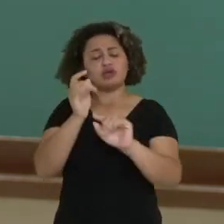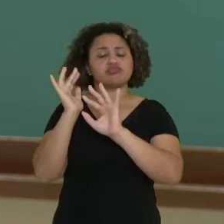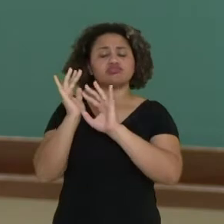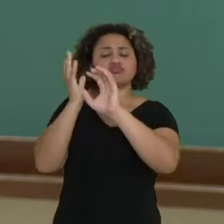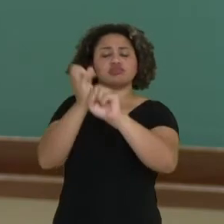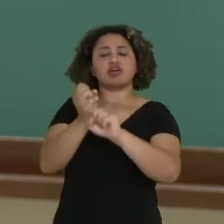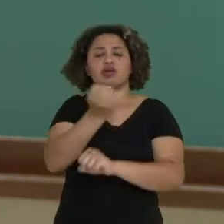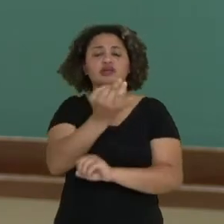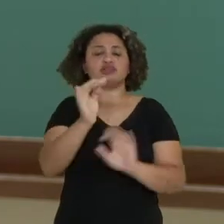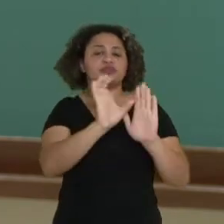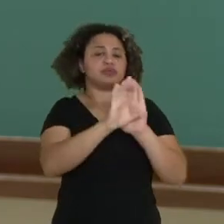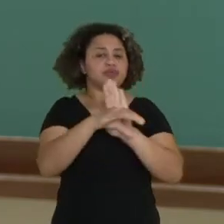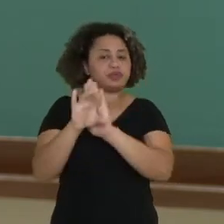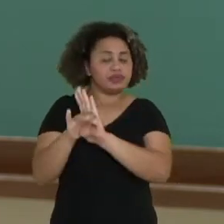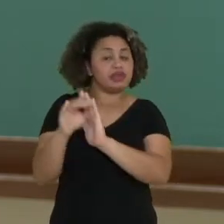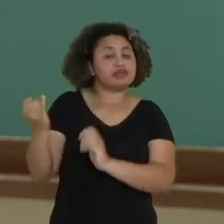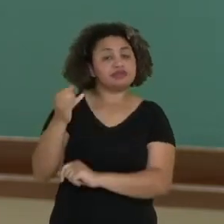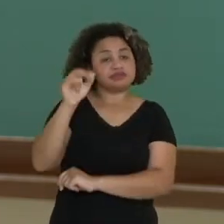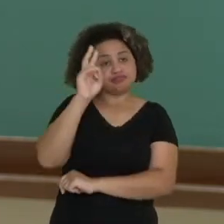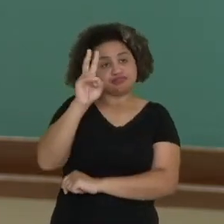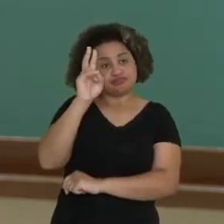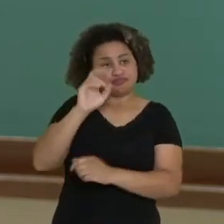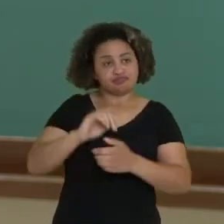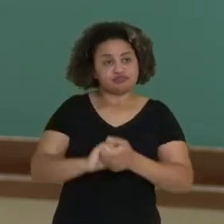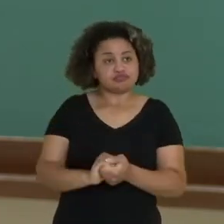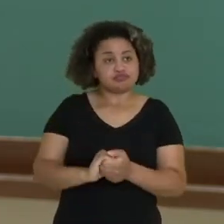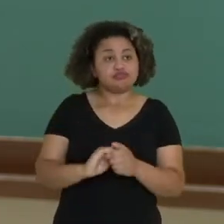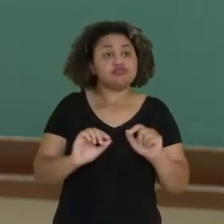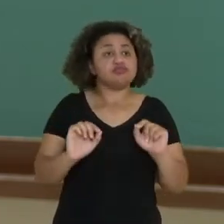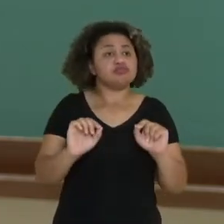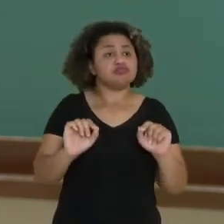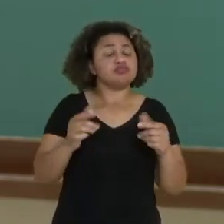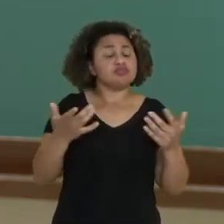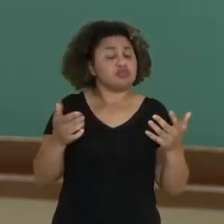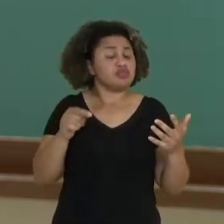alguns conceitos. Você